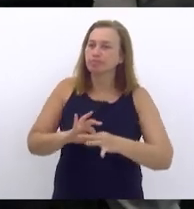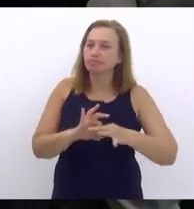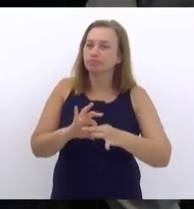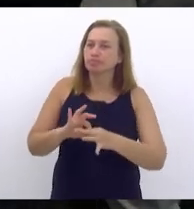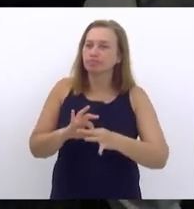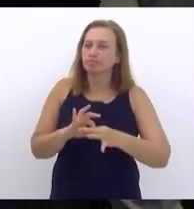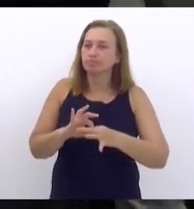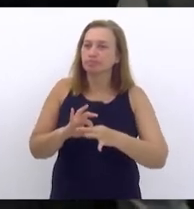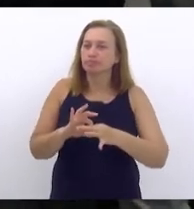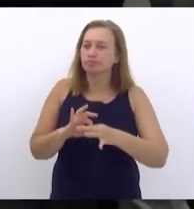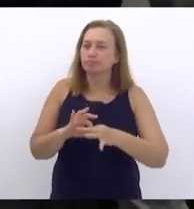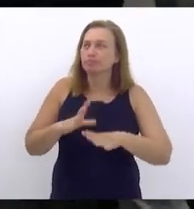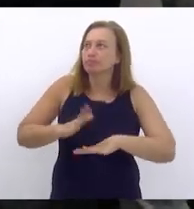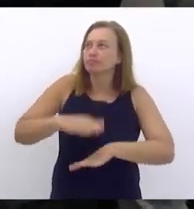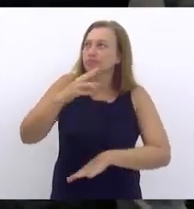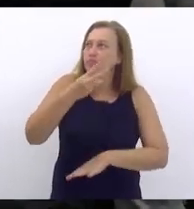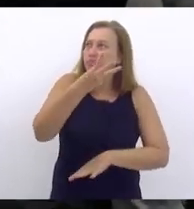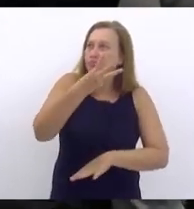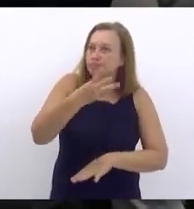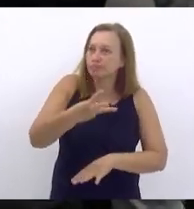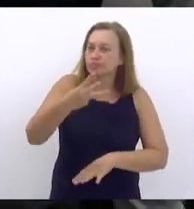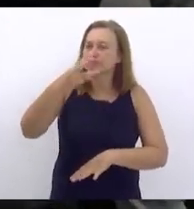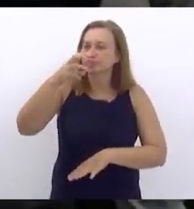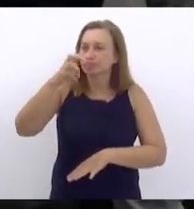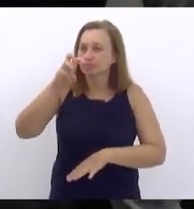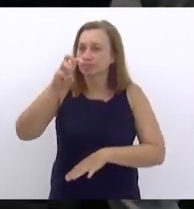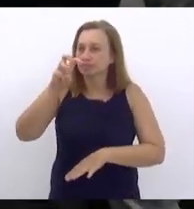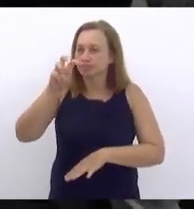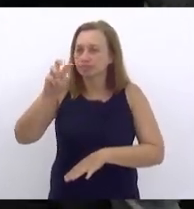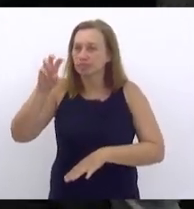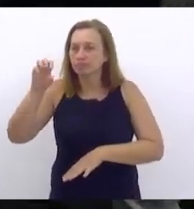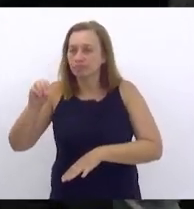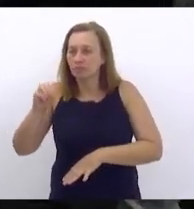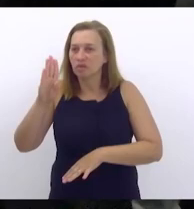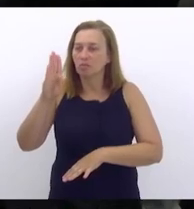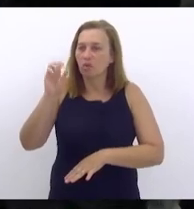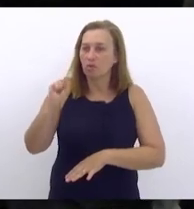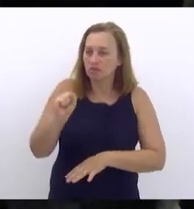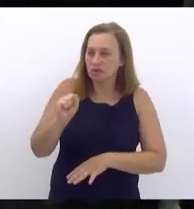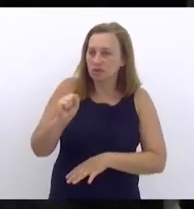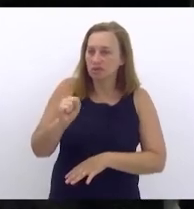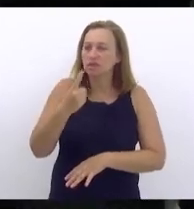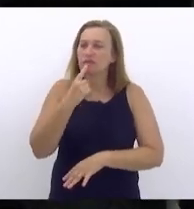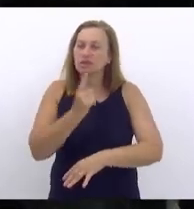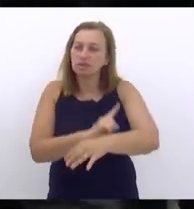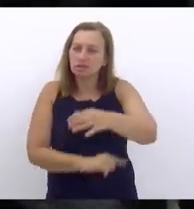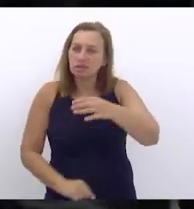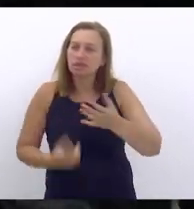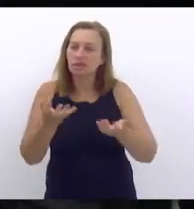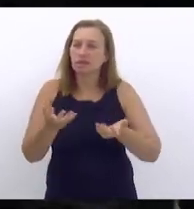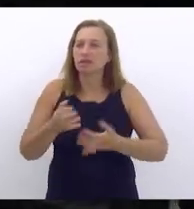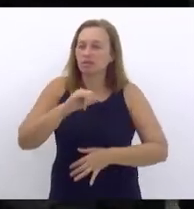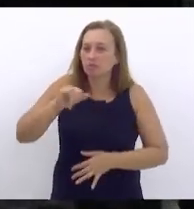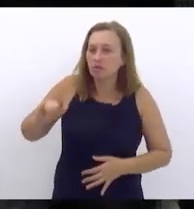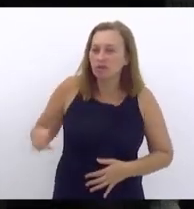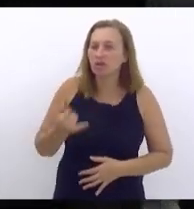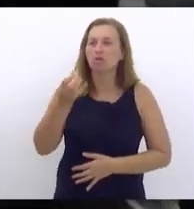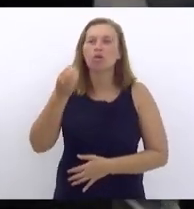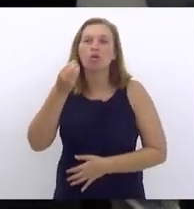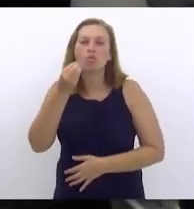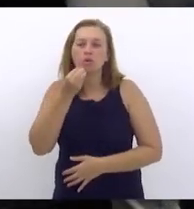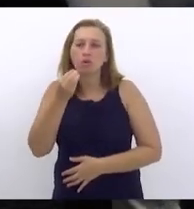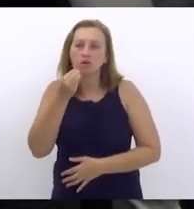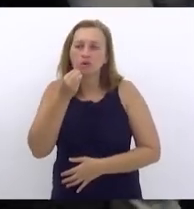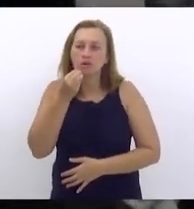a mais de 350 bolsas de sangue. Quero aproveitar a oportunidade